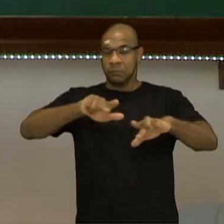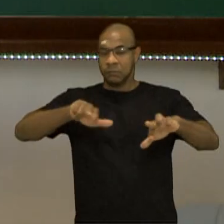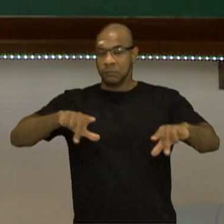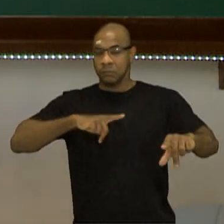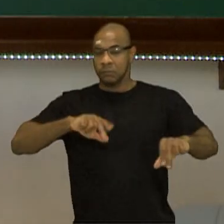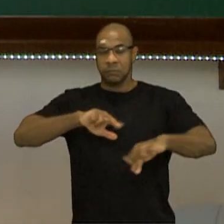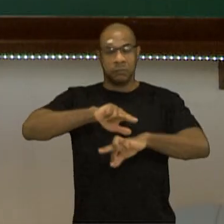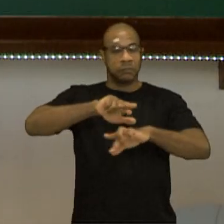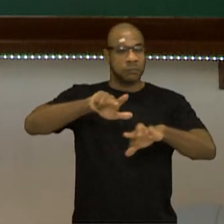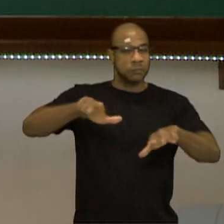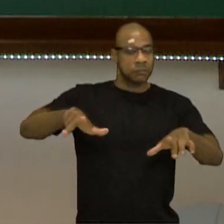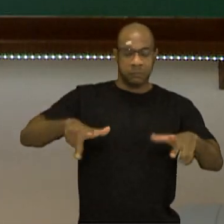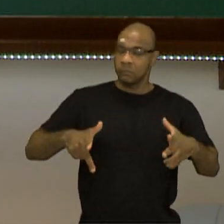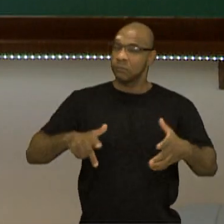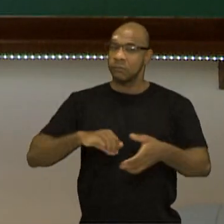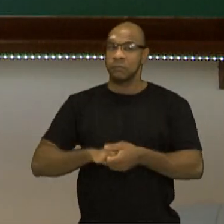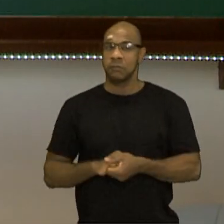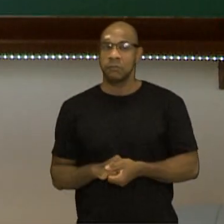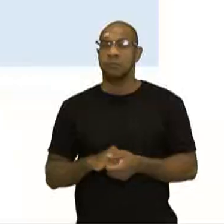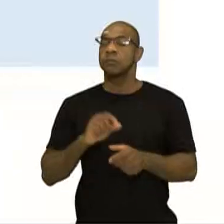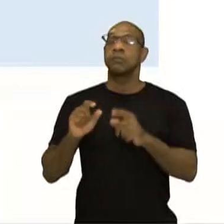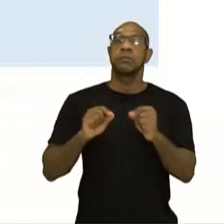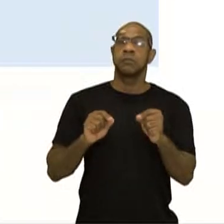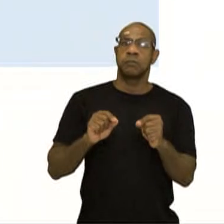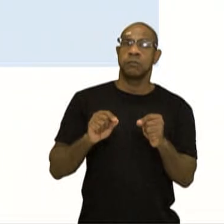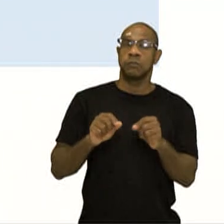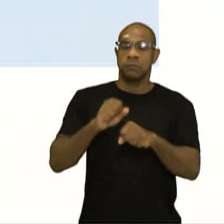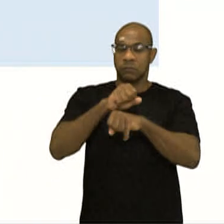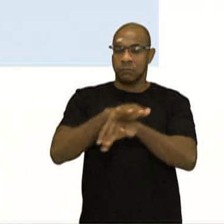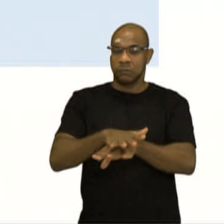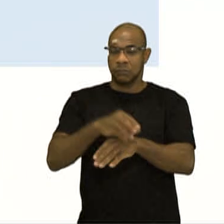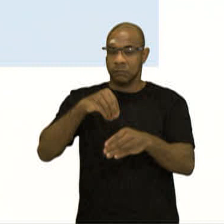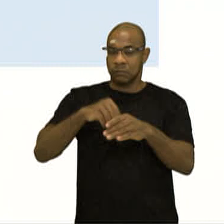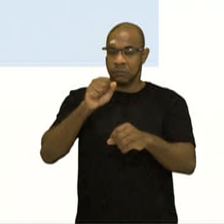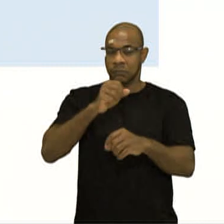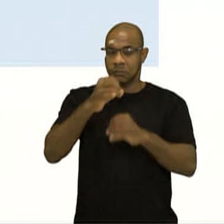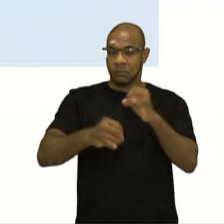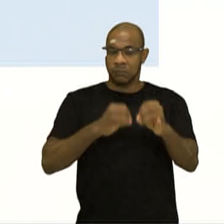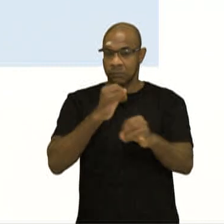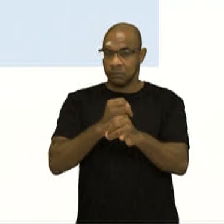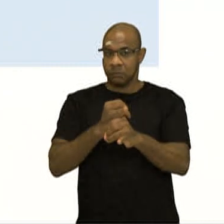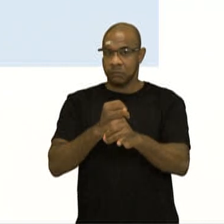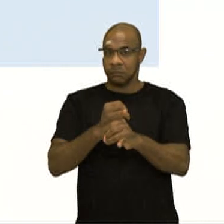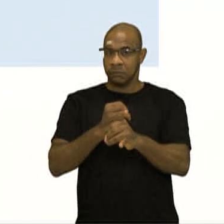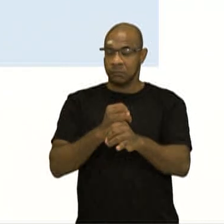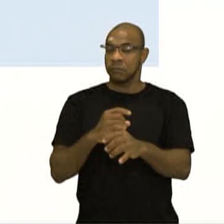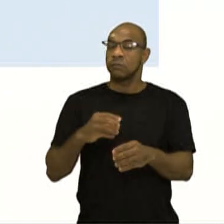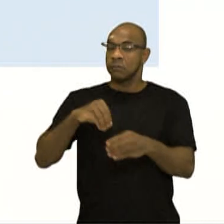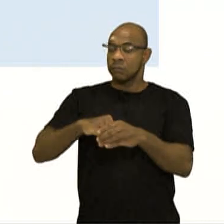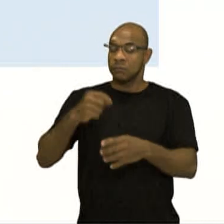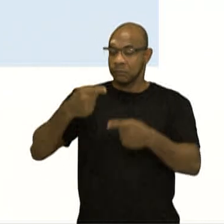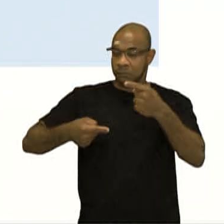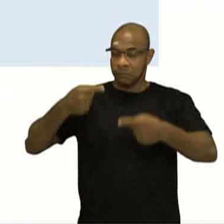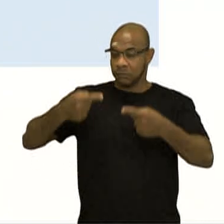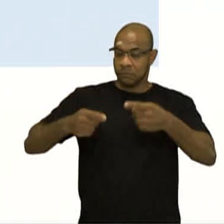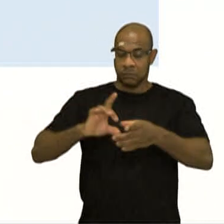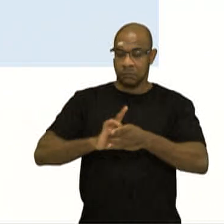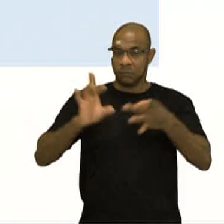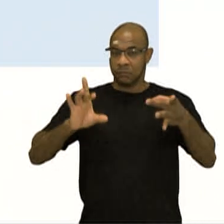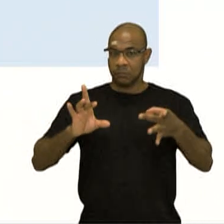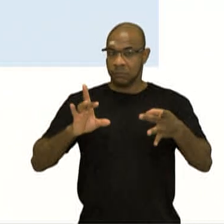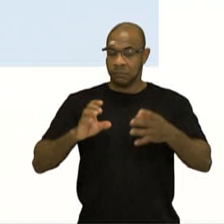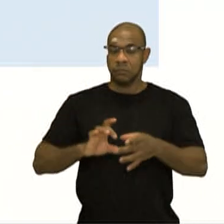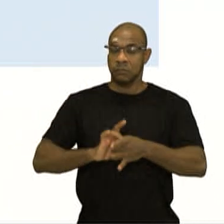múltiplas fontes, que num ambiente democrático, onde a liberdade